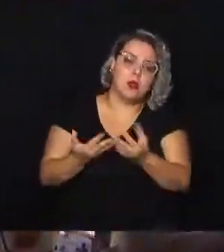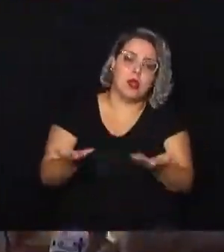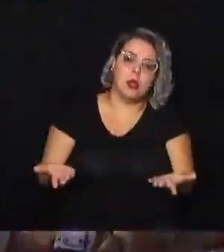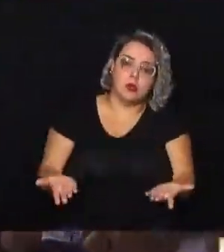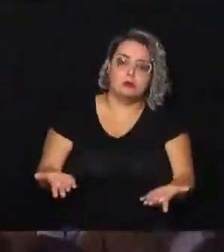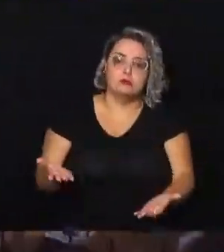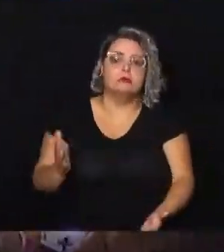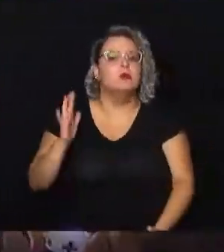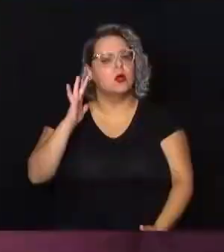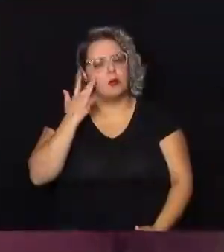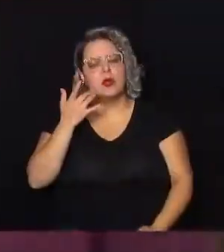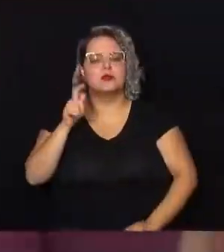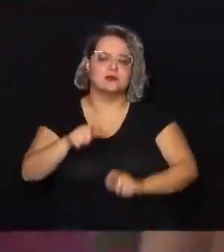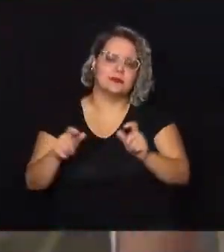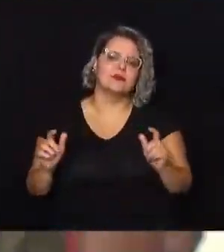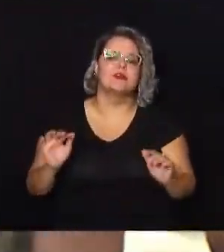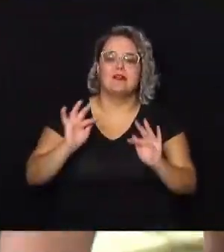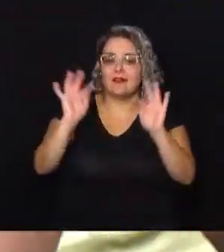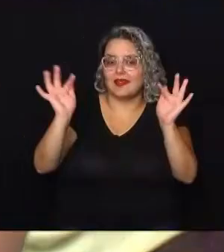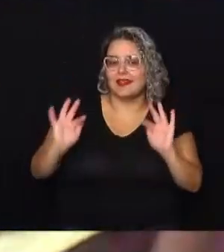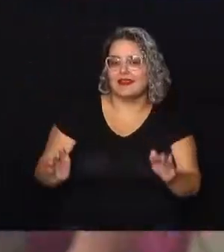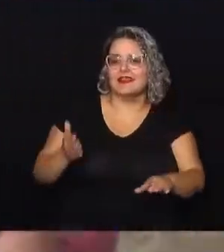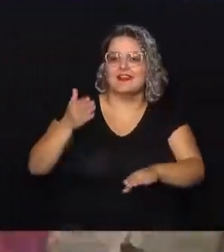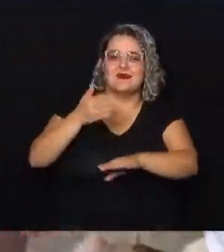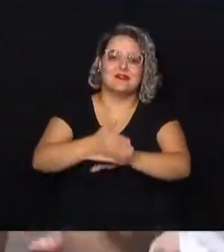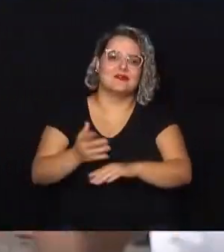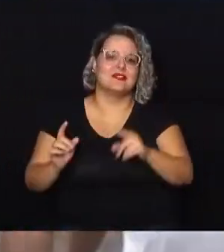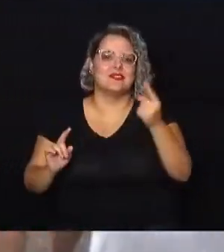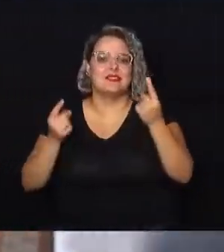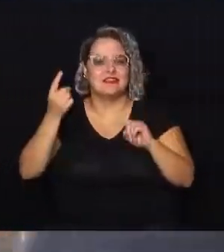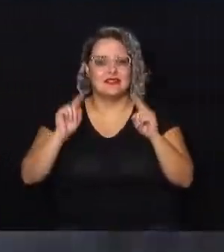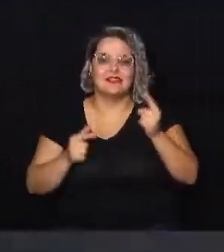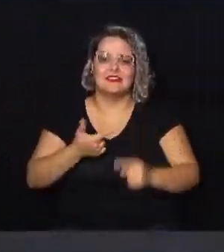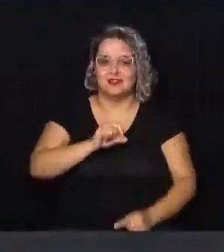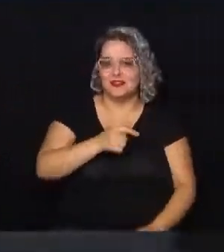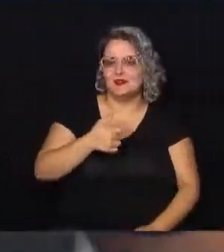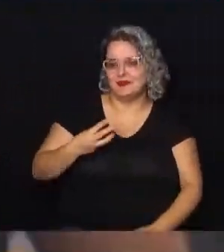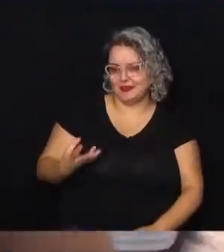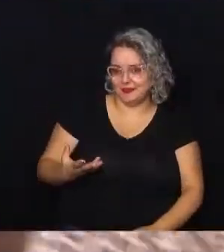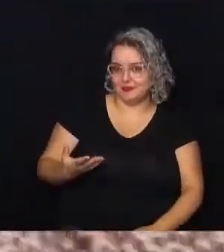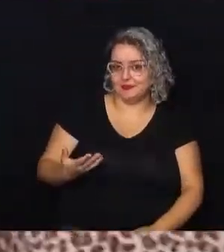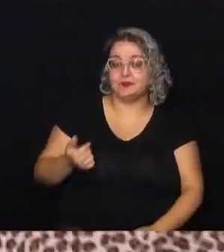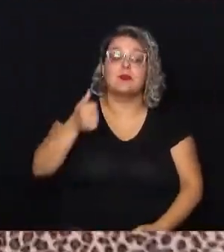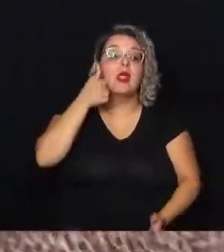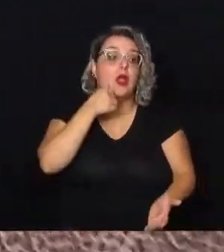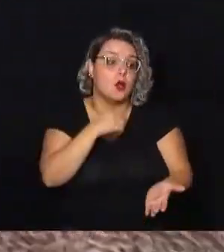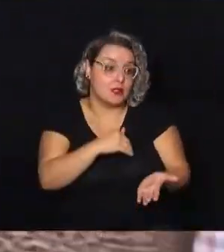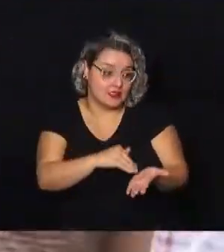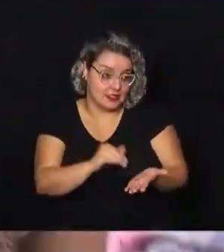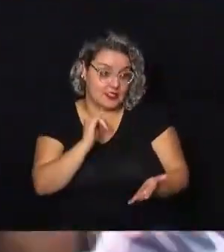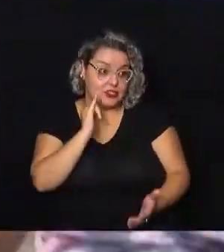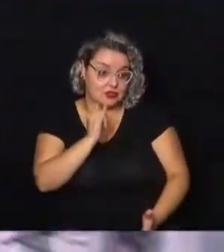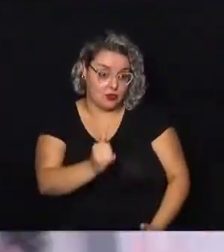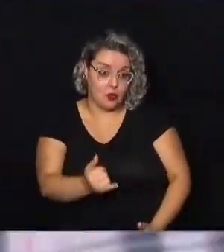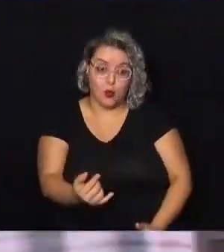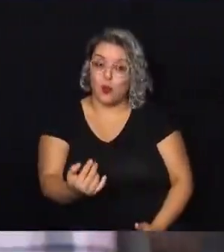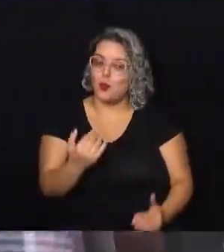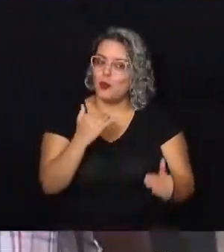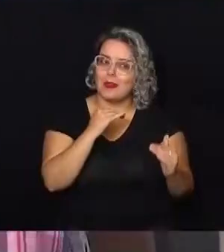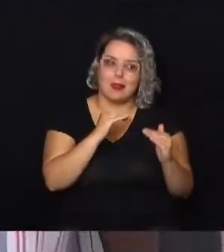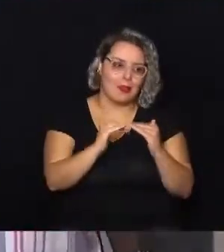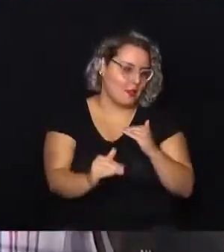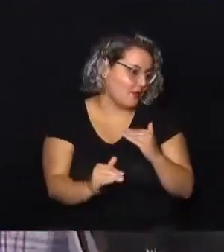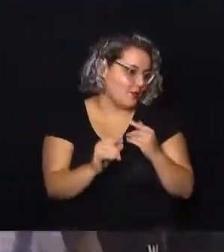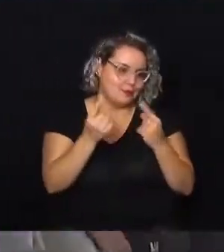ficar muito felizes ao participar do Carnaval 2023. Agora a secretária já adiantou o que não combina com o